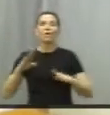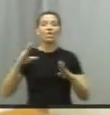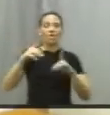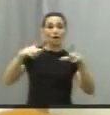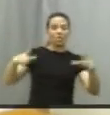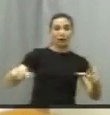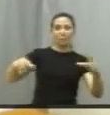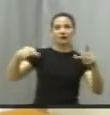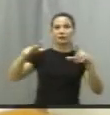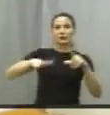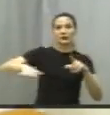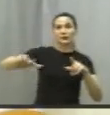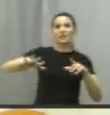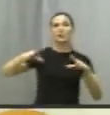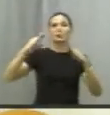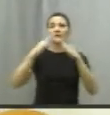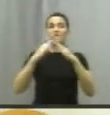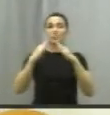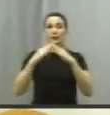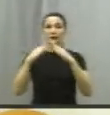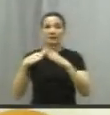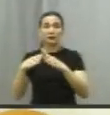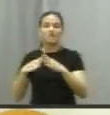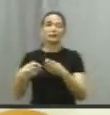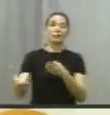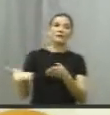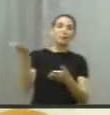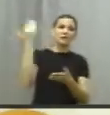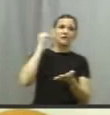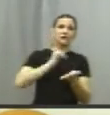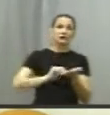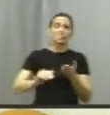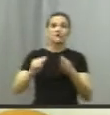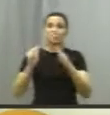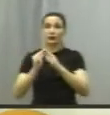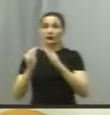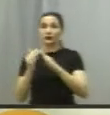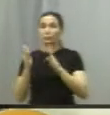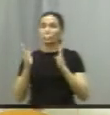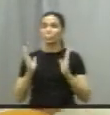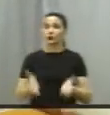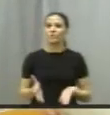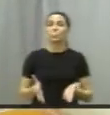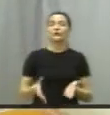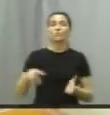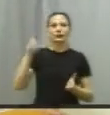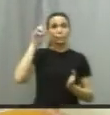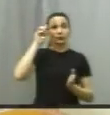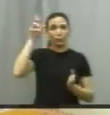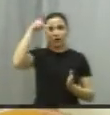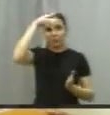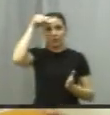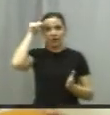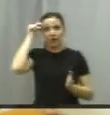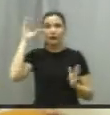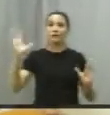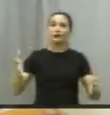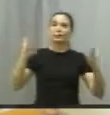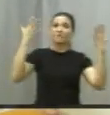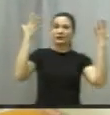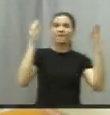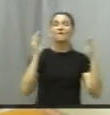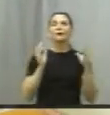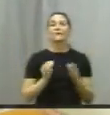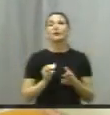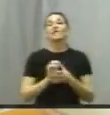cidade, desde quando fui secretário da Habitação. Então, é evidente de que o dia de hoje era um dia onde o prefeito tinha que comemorar e receber